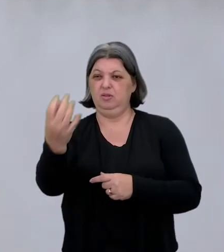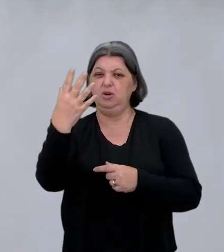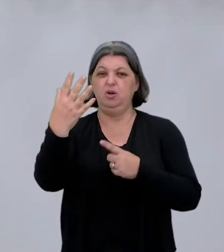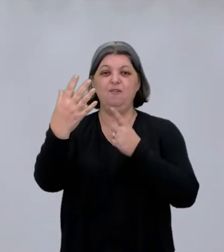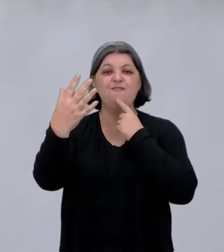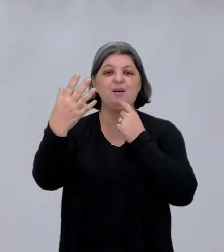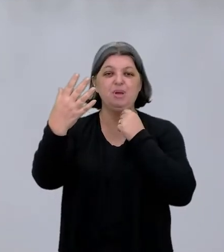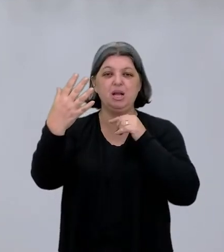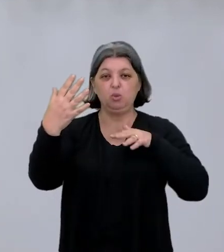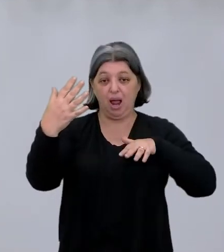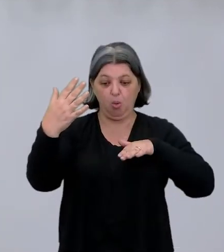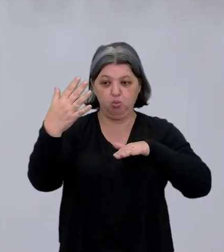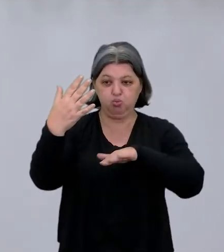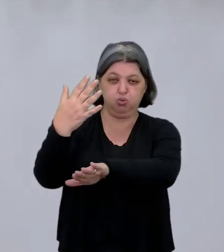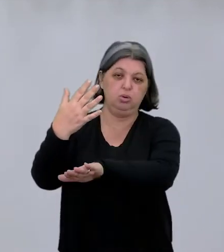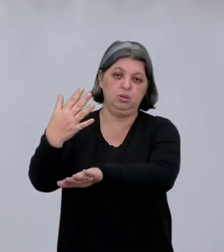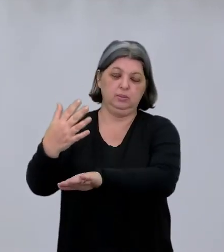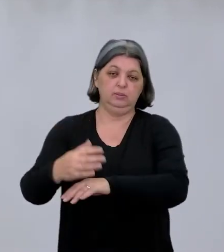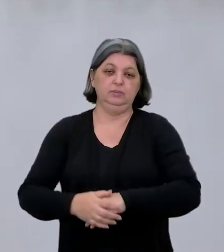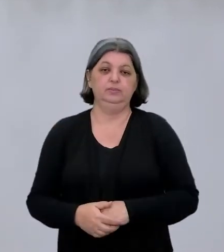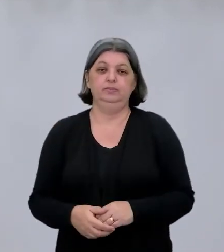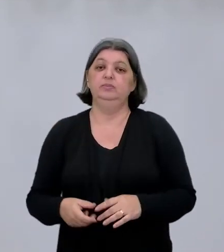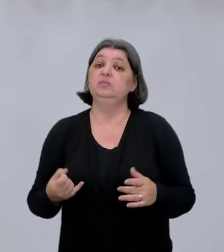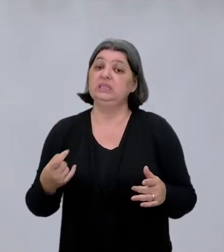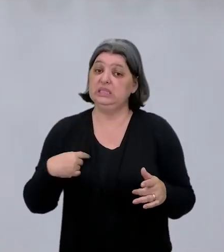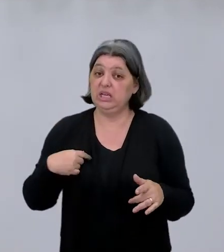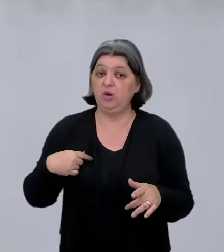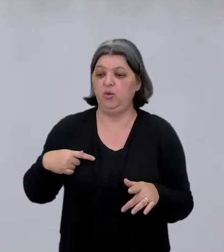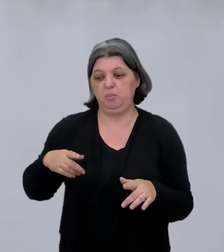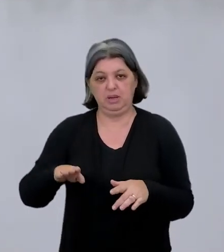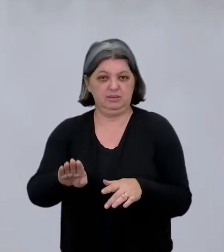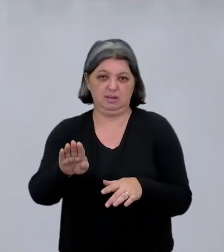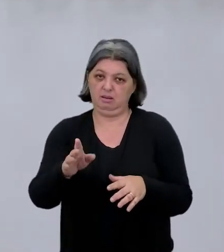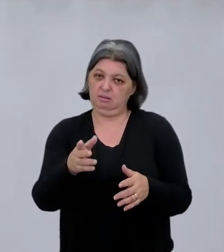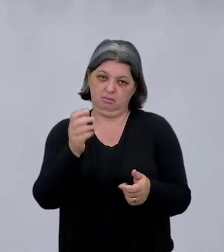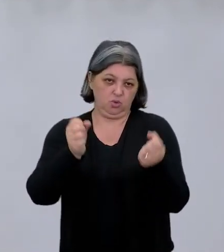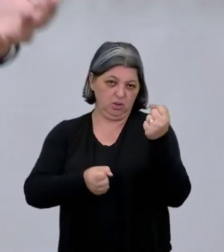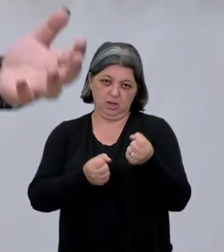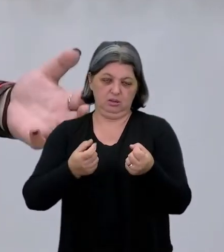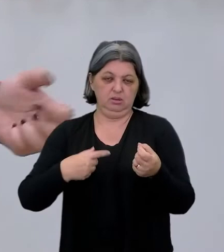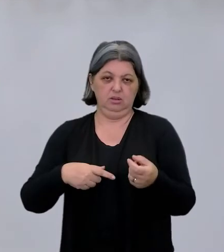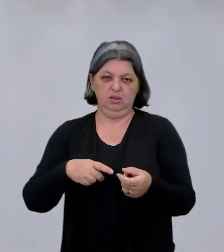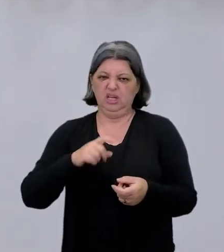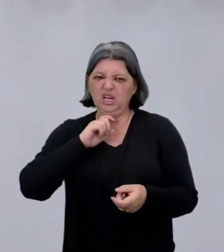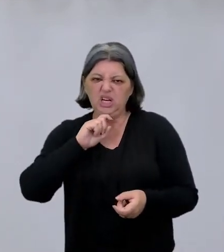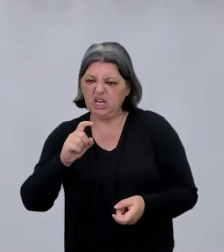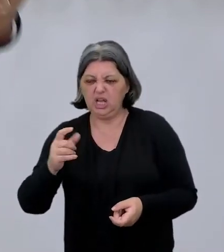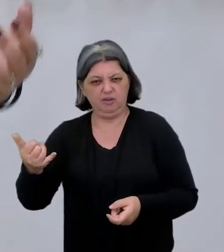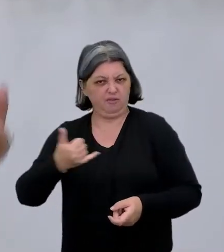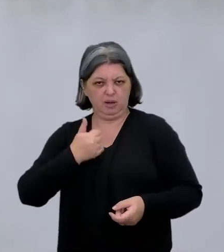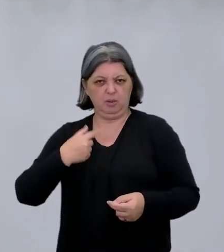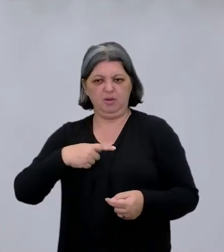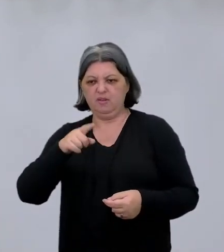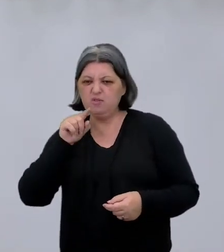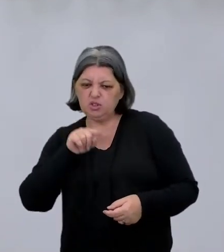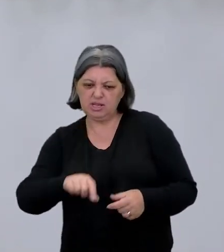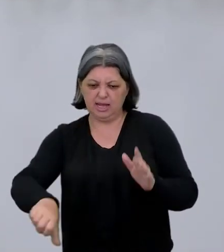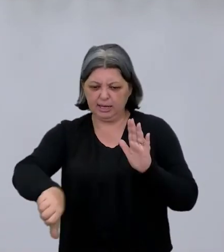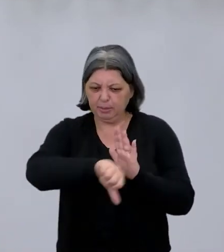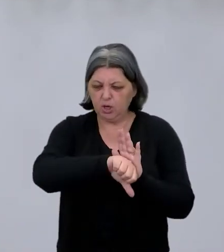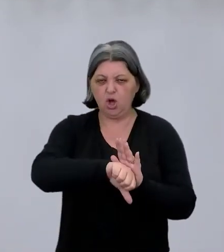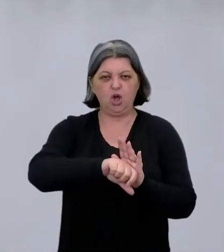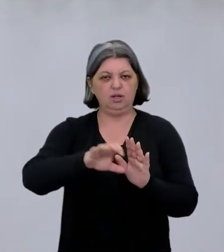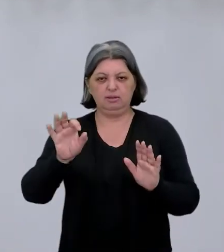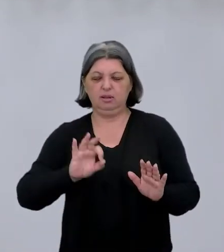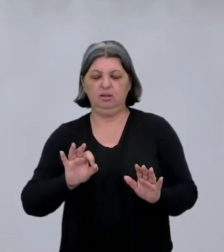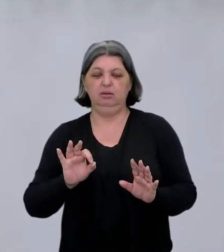tornam coisas negativas. Então, tipo, se eu furar o farol vermelho, ninguém vai dizer que eu sou criminosa, que eu sou a pior pessoa do mundo, porque são desvios